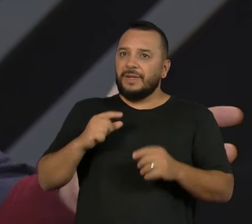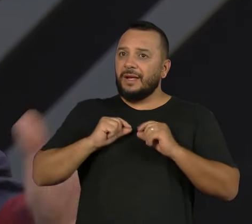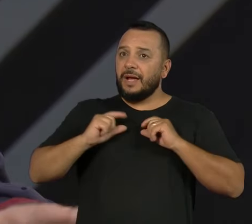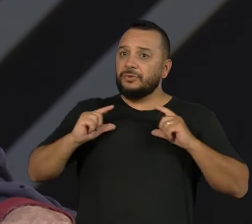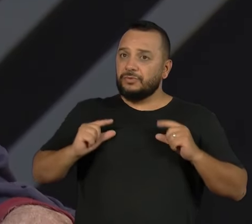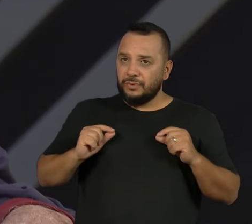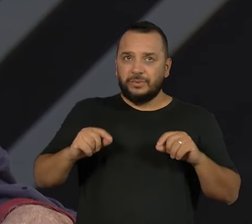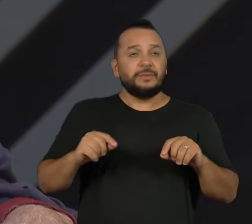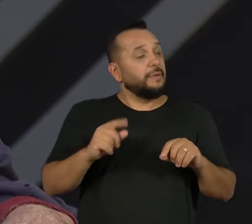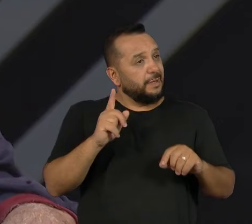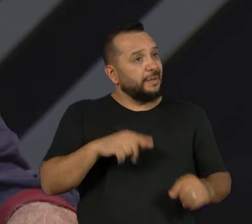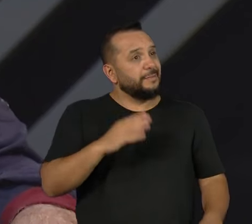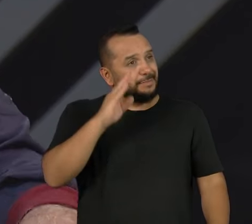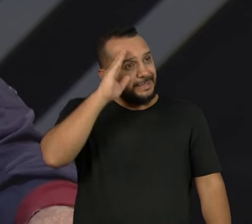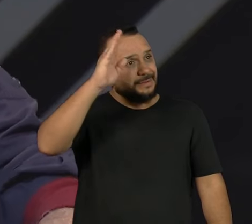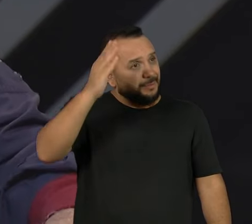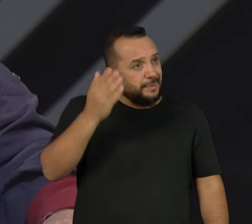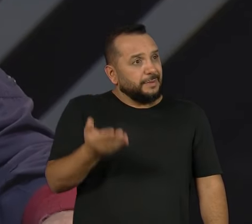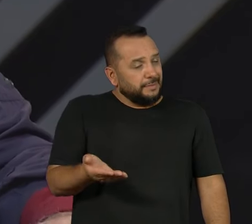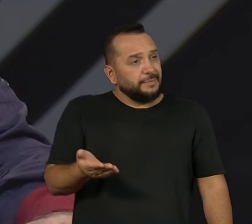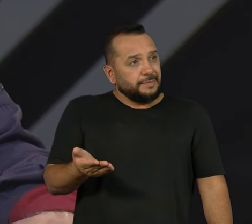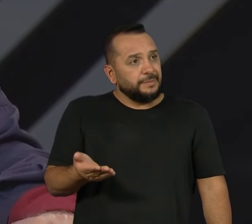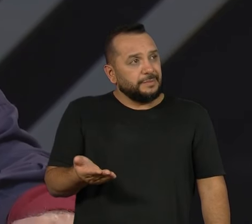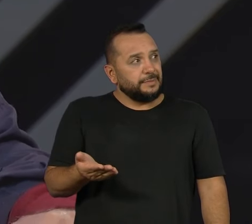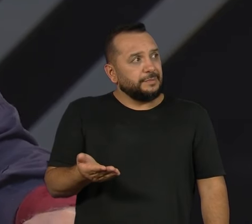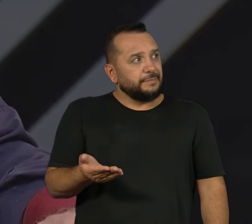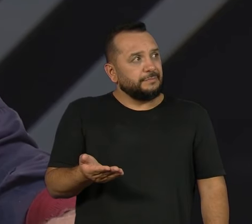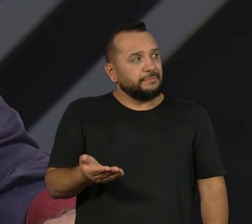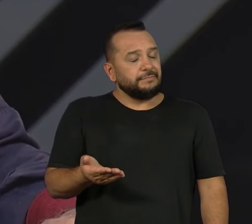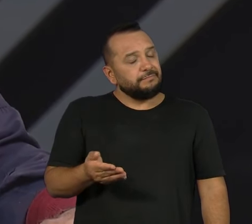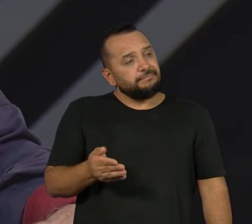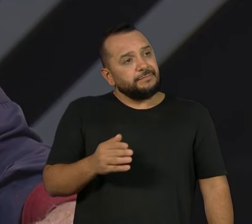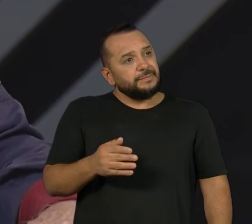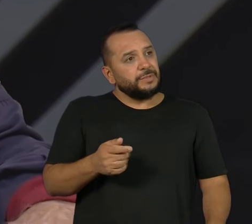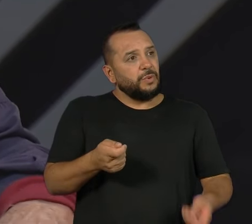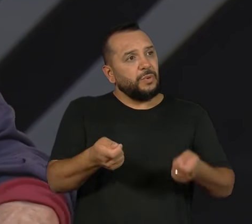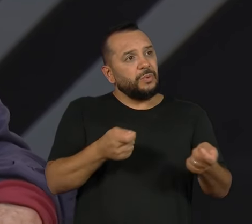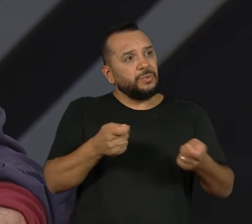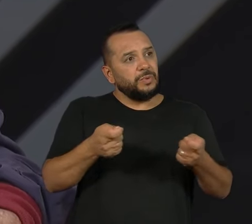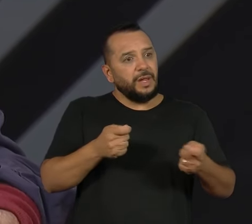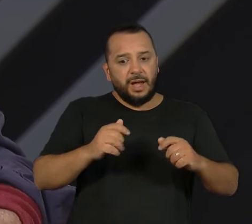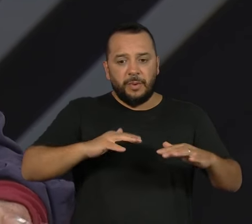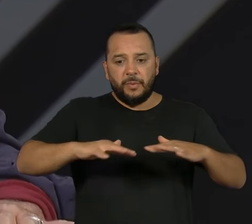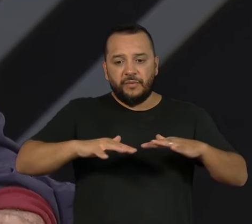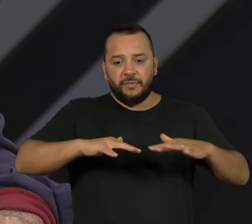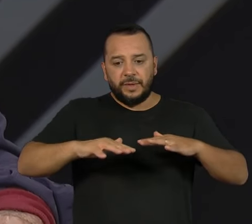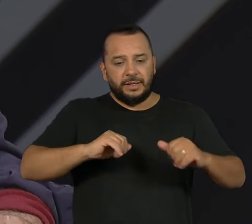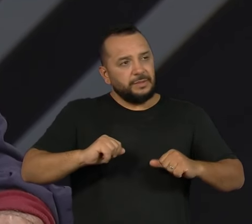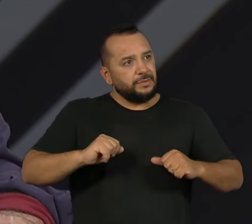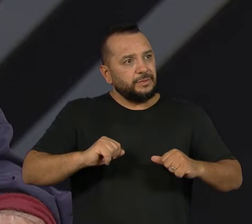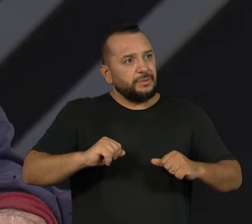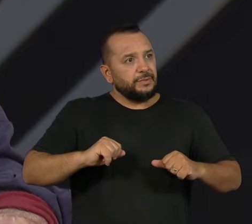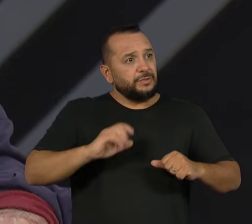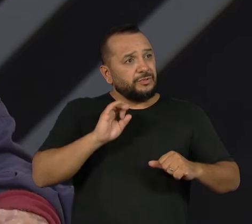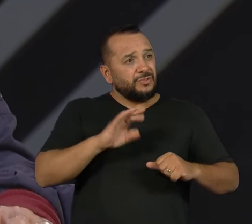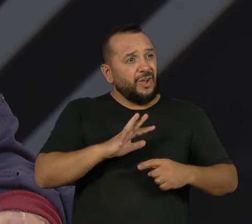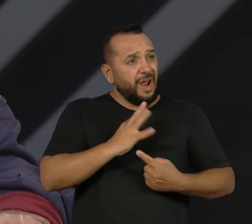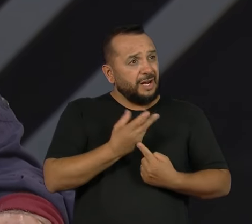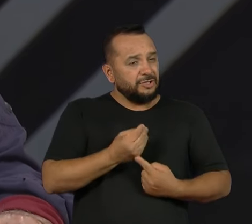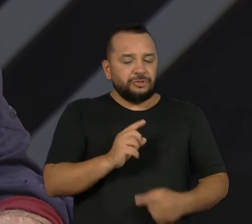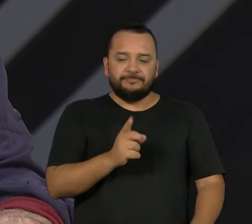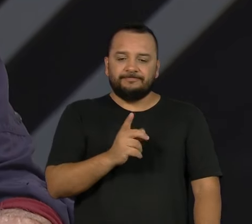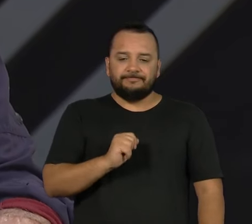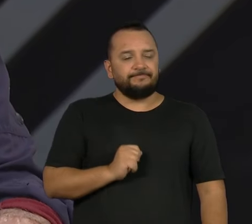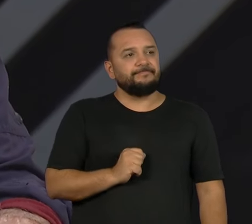para o psicomotor. Percebe? É muito mais do que só a questão artística.